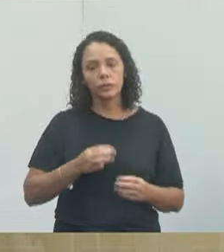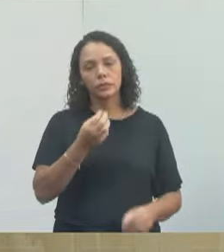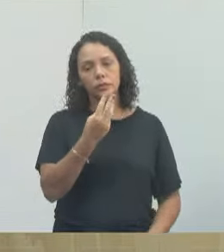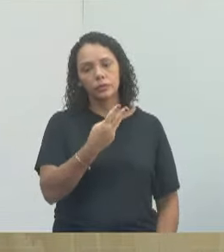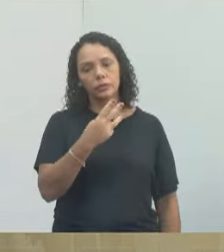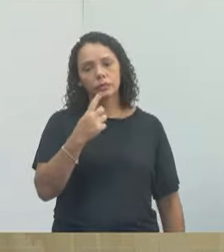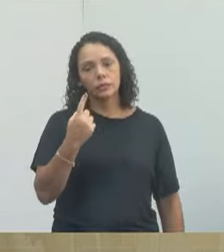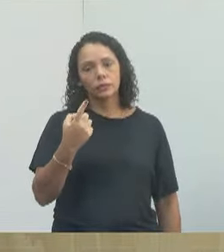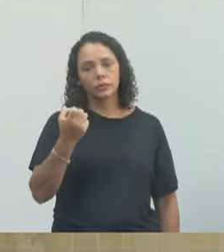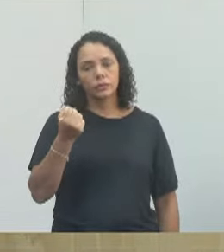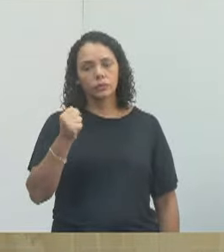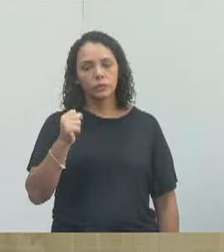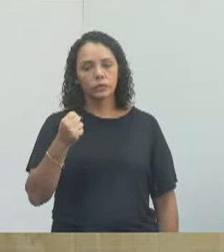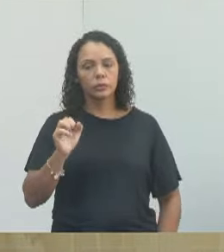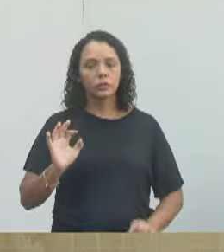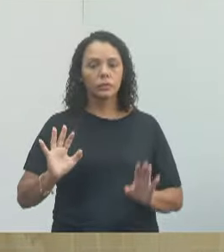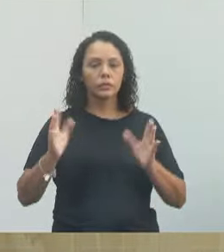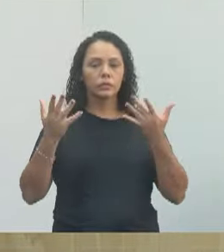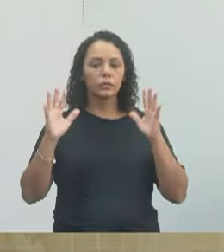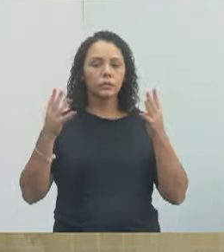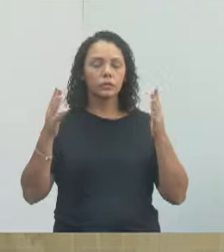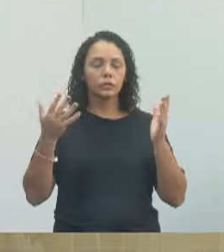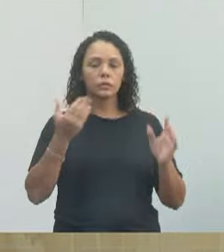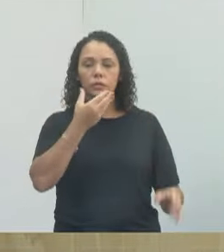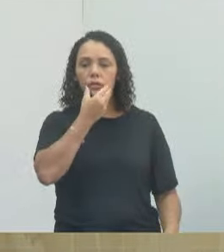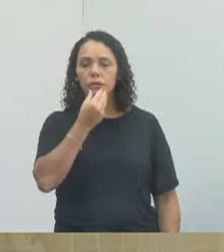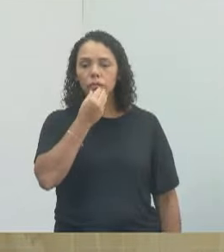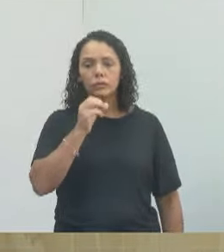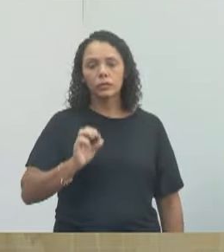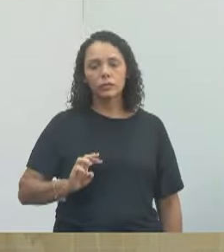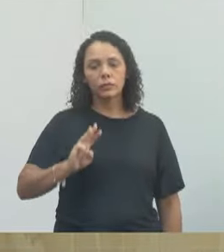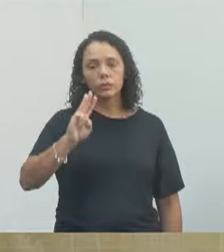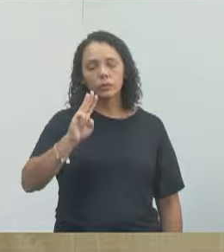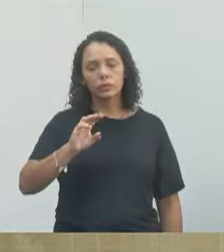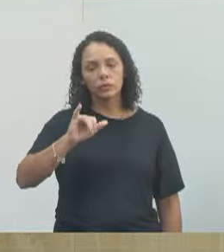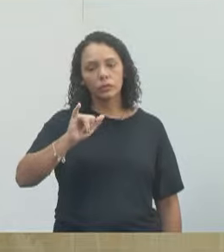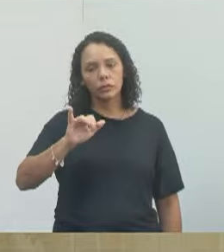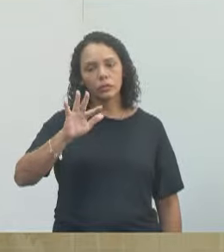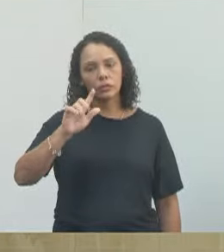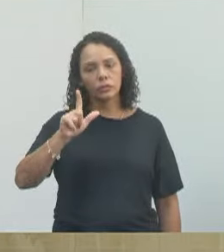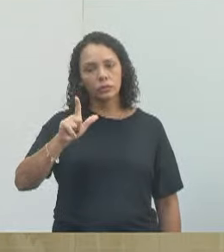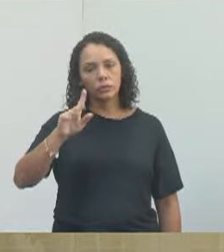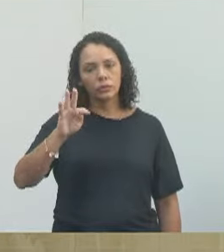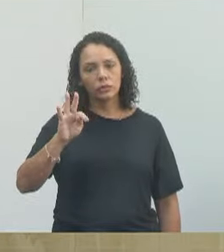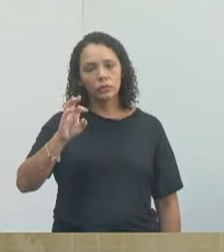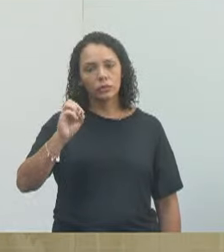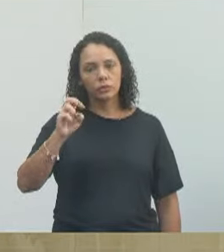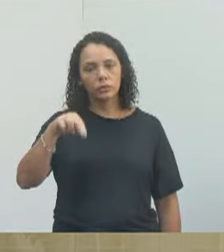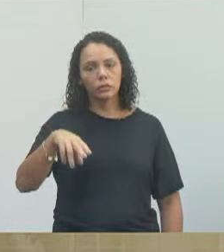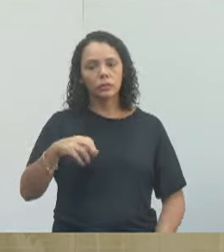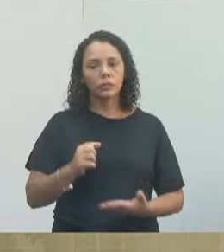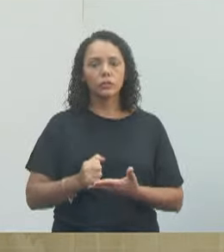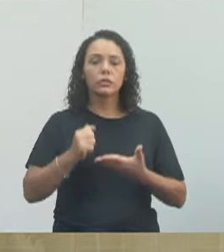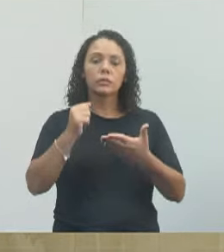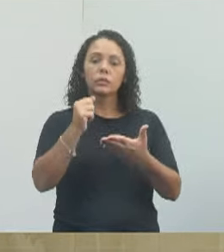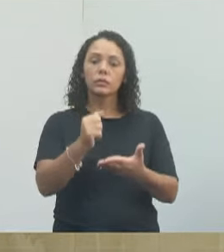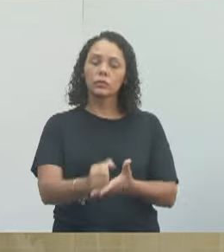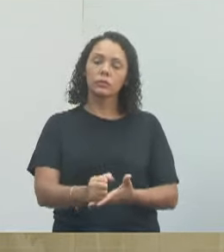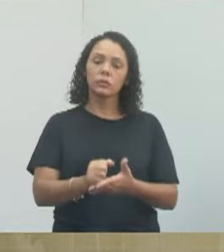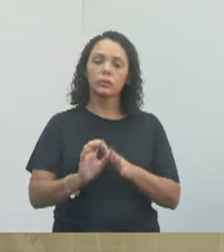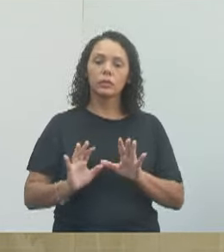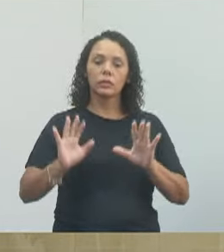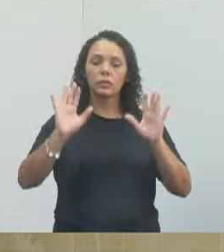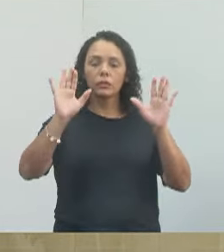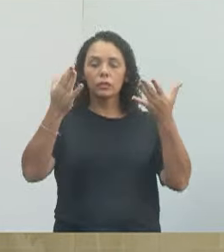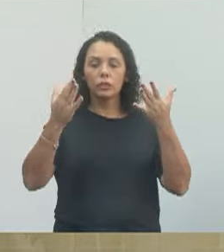congrat relatório o senhor Wilton Alessandro Alexandro e equipe pelo apoio à festa do Padroeiro São José Operário